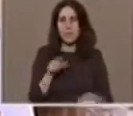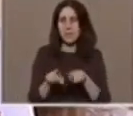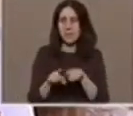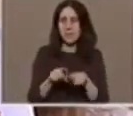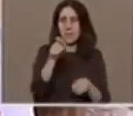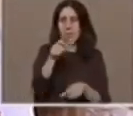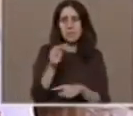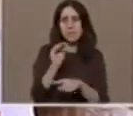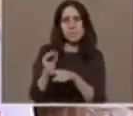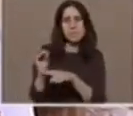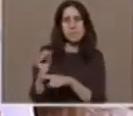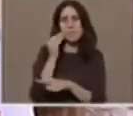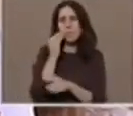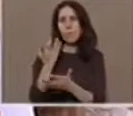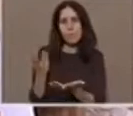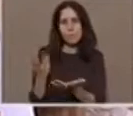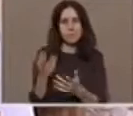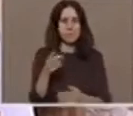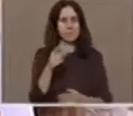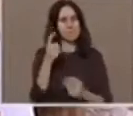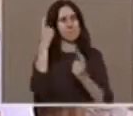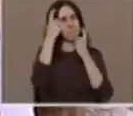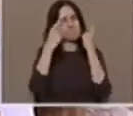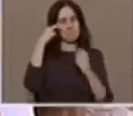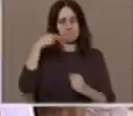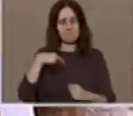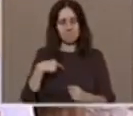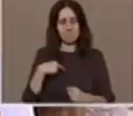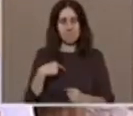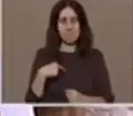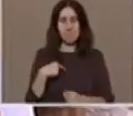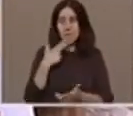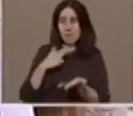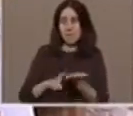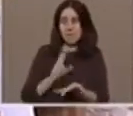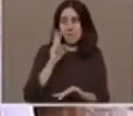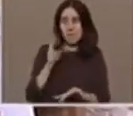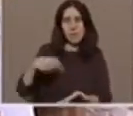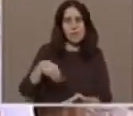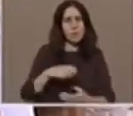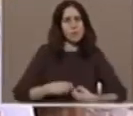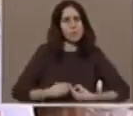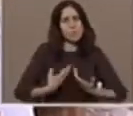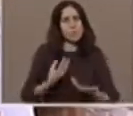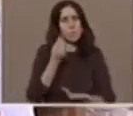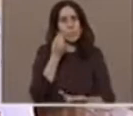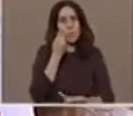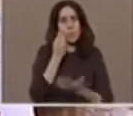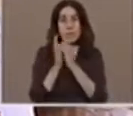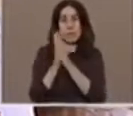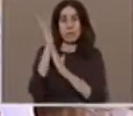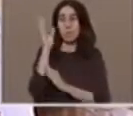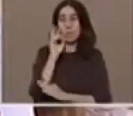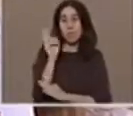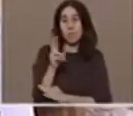irmãos? Nós podemos perguntar: como é que reagimos perante esta realidade? Se Deus vê, se Jesus